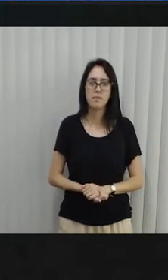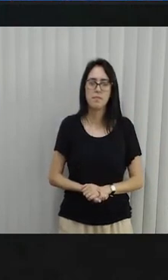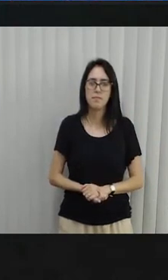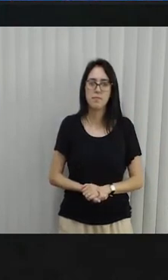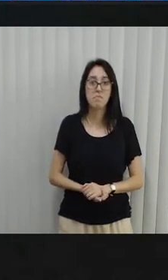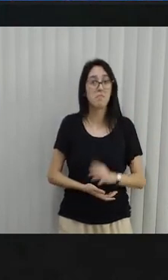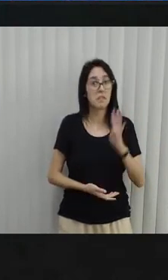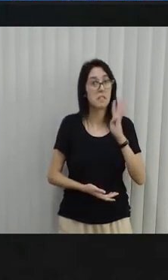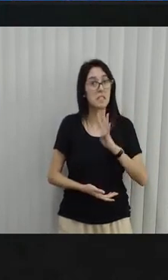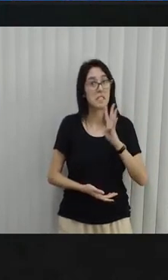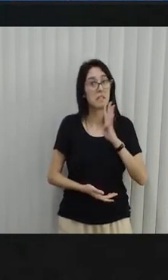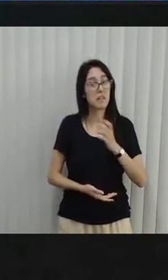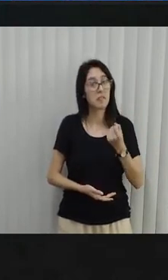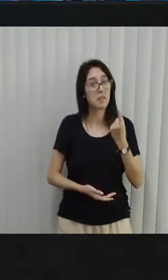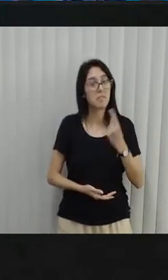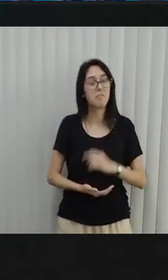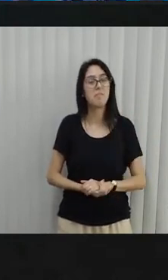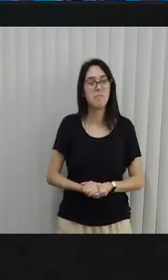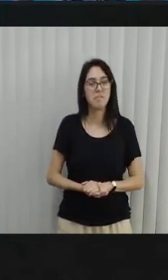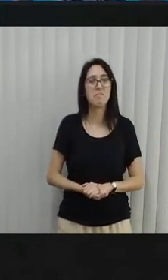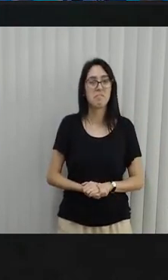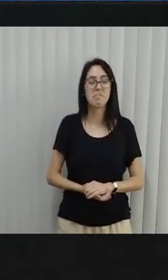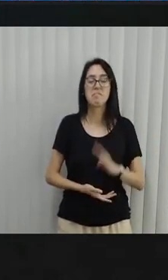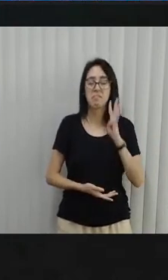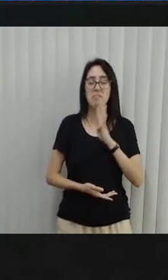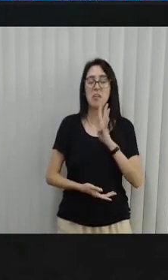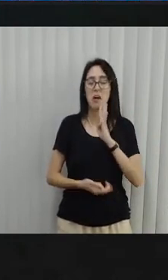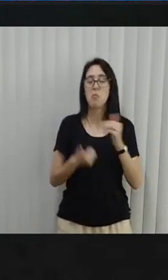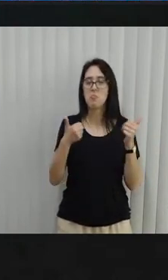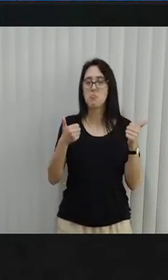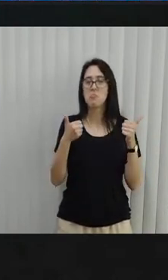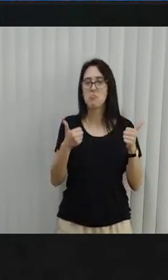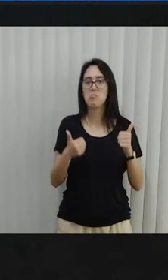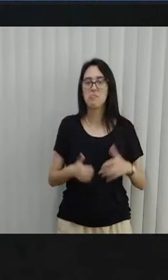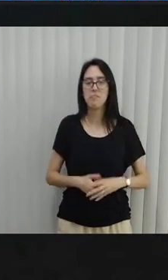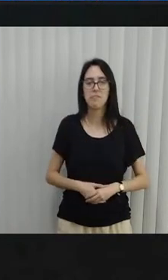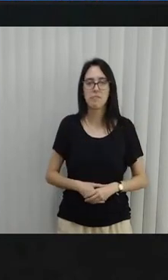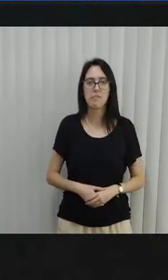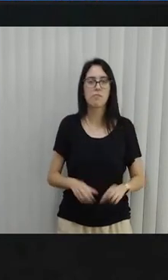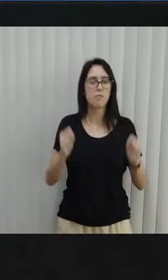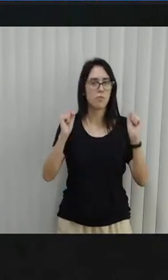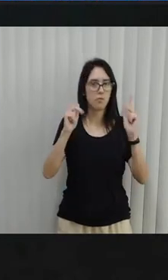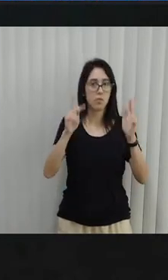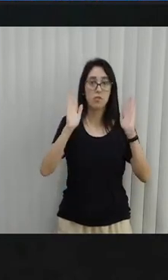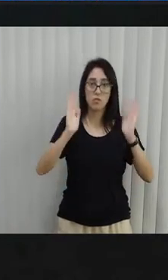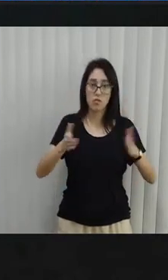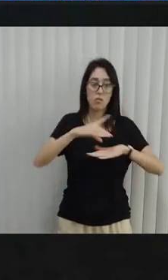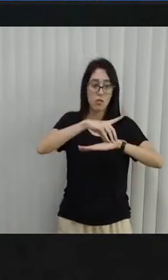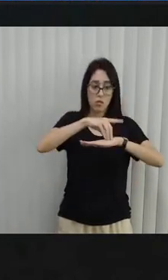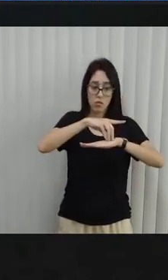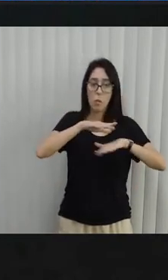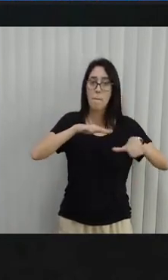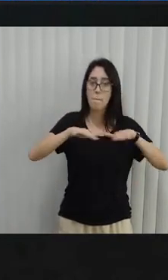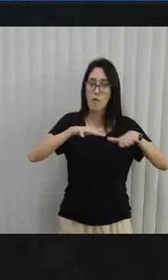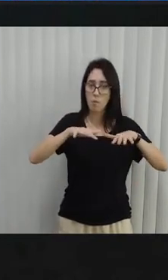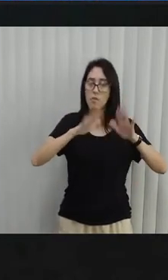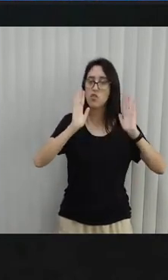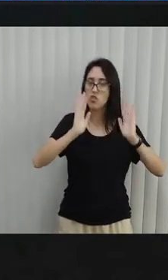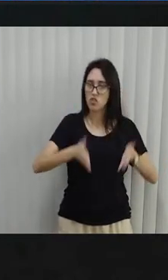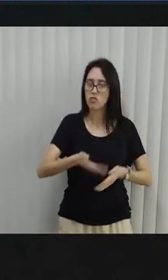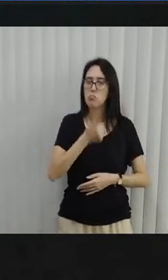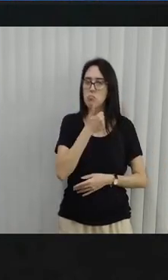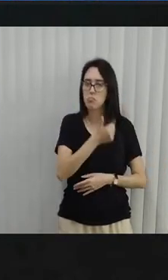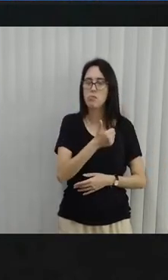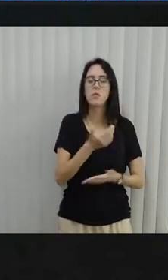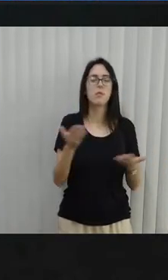Deixa. Tá legal, né? Pra mim tá bem massa. Tá da hora, tá bacana. Então, beleza. A gente já tem o Dino se movimentando aqui agora, tá bacana.